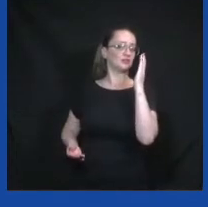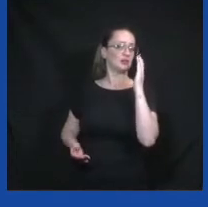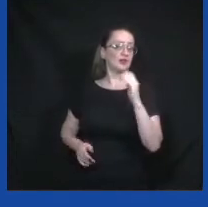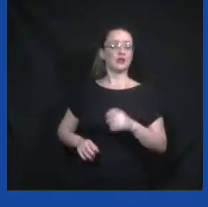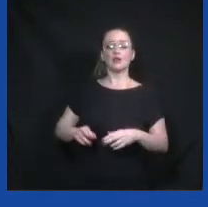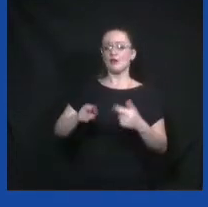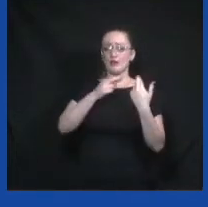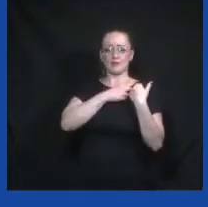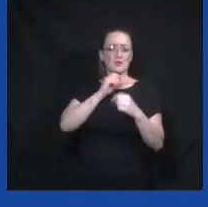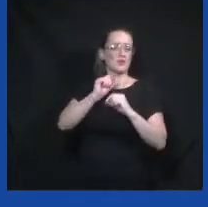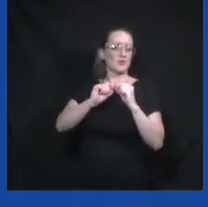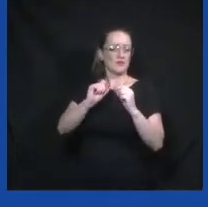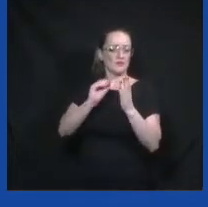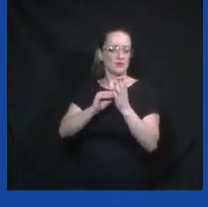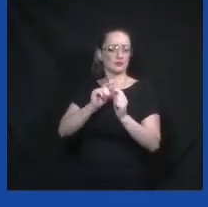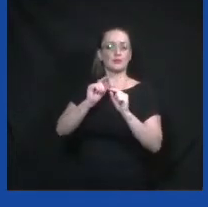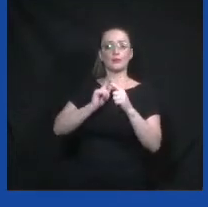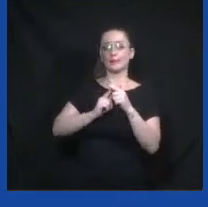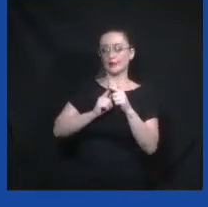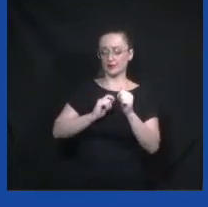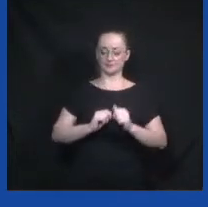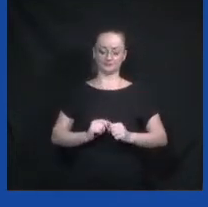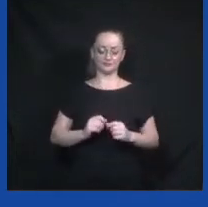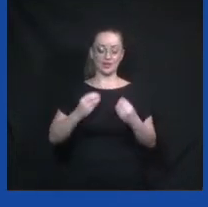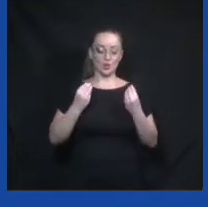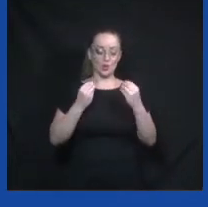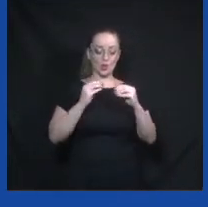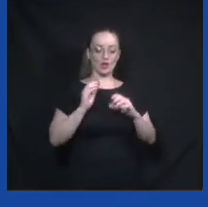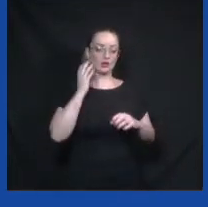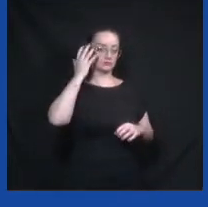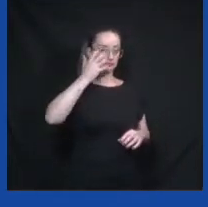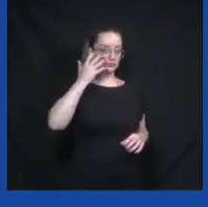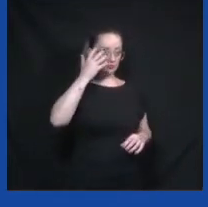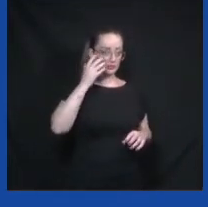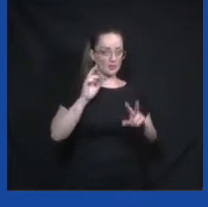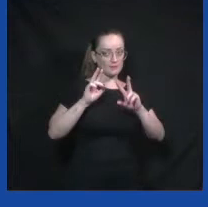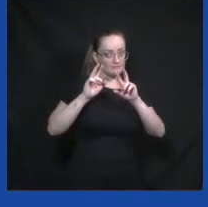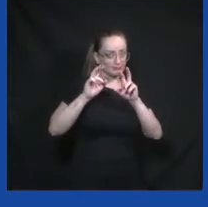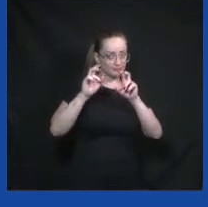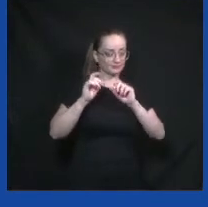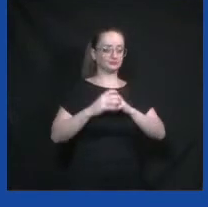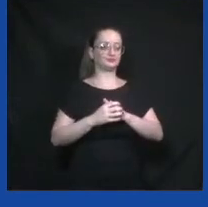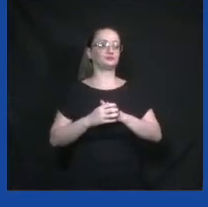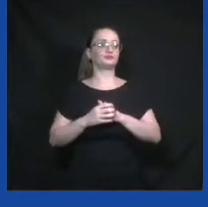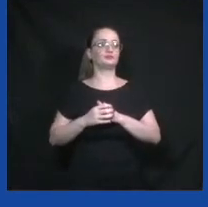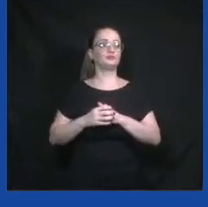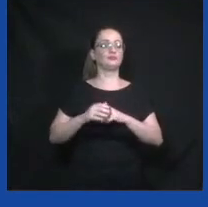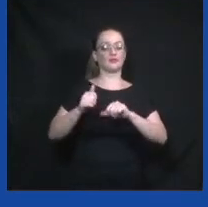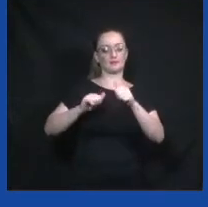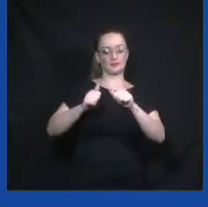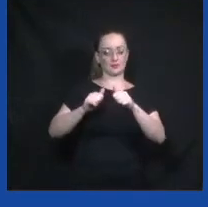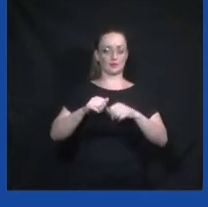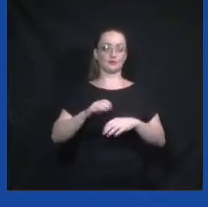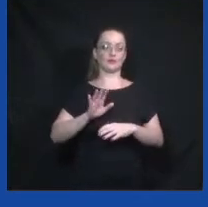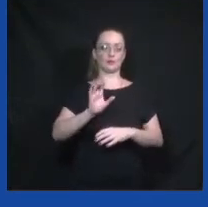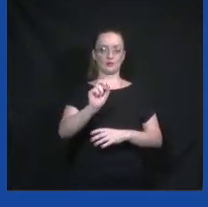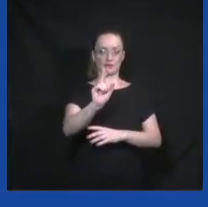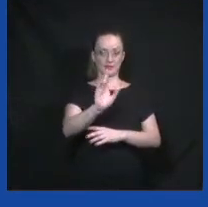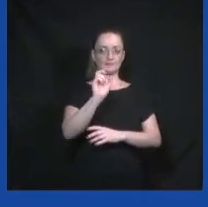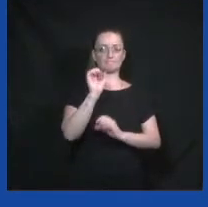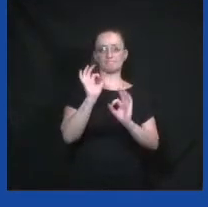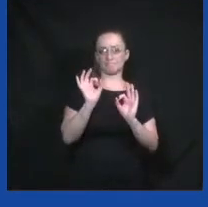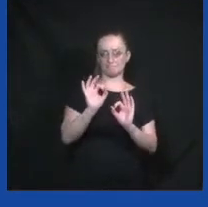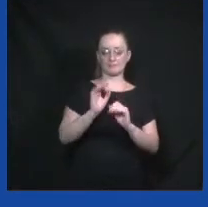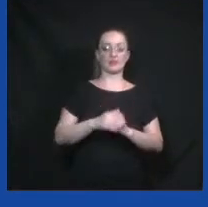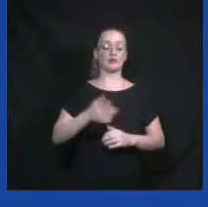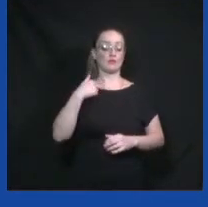Irresponsáveis se não colocarem nesse discurso um aposto verificador. Do ponto de vista econômico. Ok, perfeito. Do ponto de